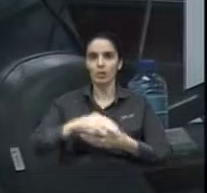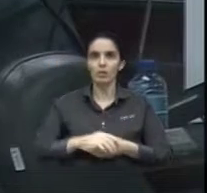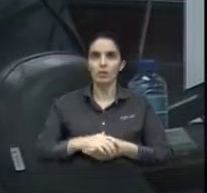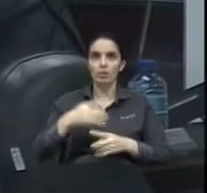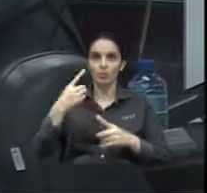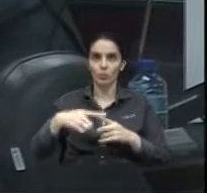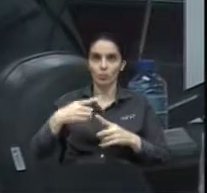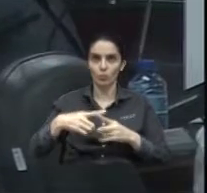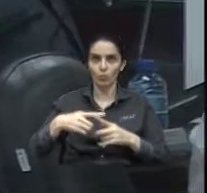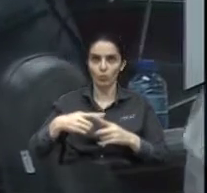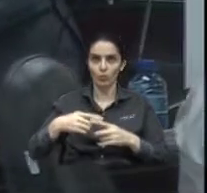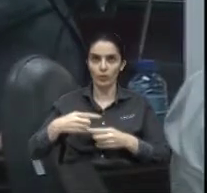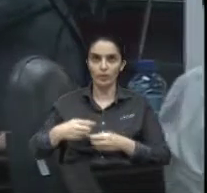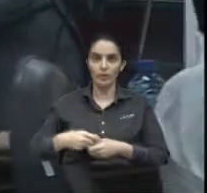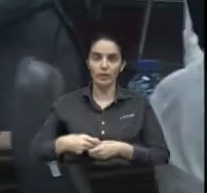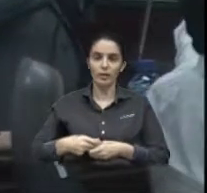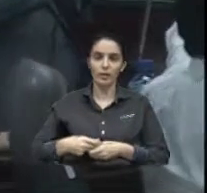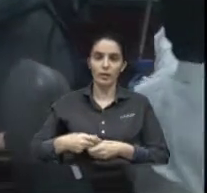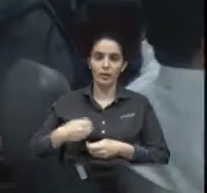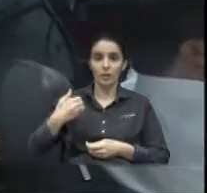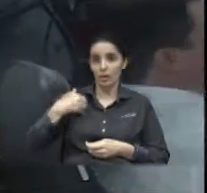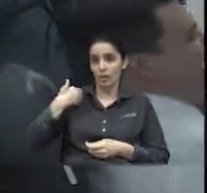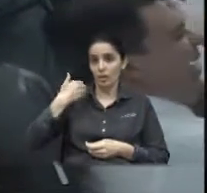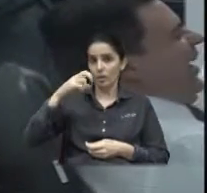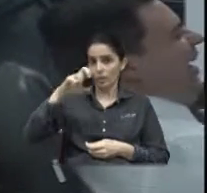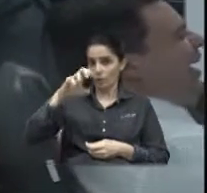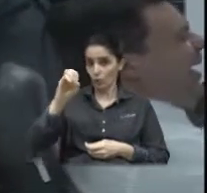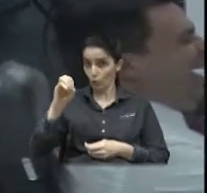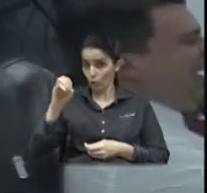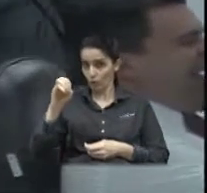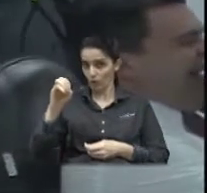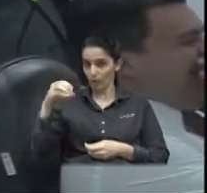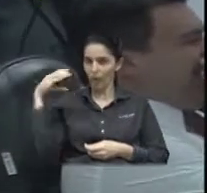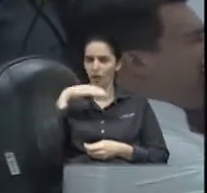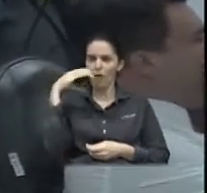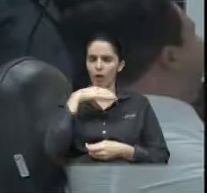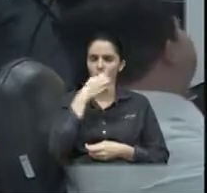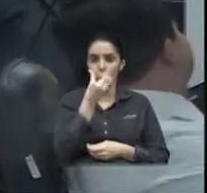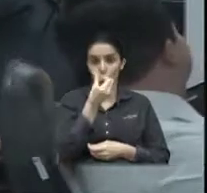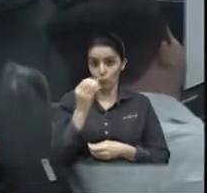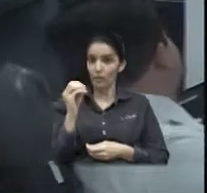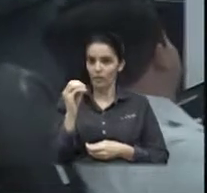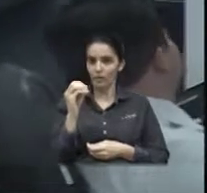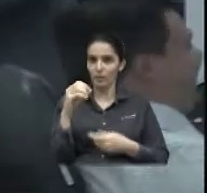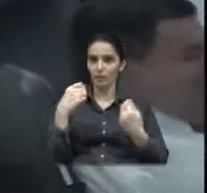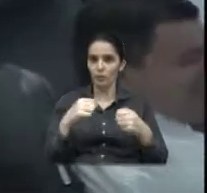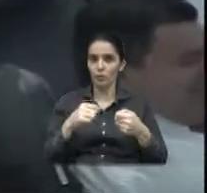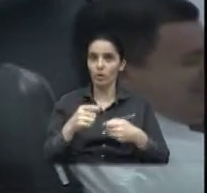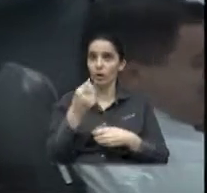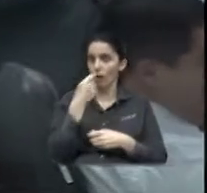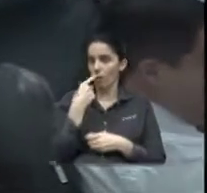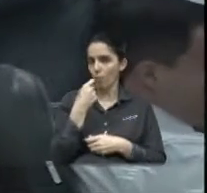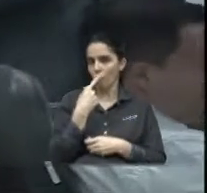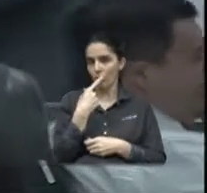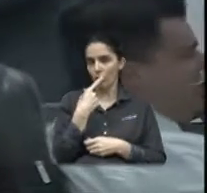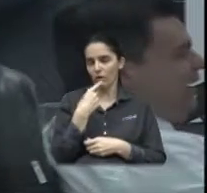dos 50, logo eu vou chegar aos 60. E aí eu vou precisar tomar remédio, daí não vou ter a condição. Quando chegar isso, já estou